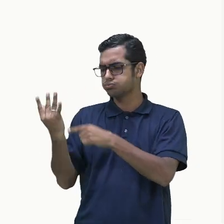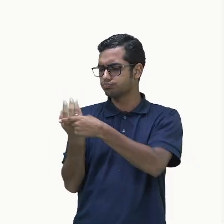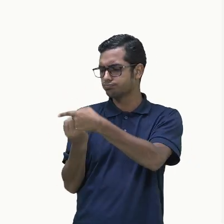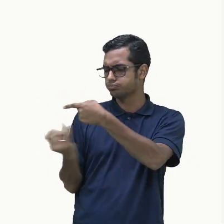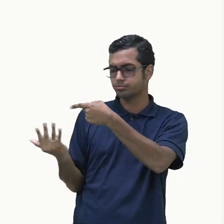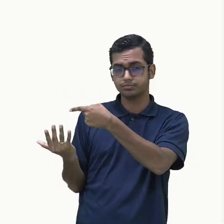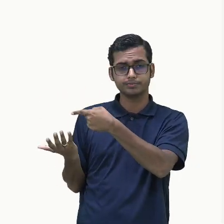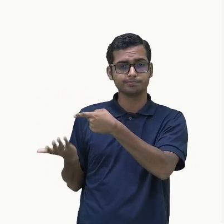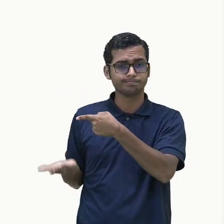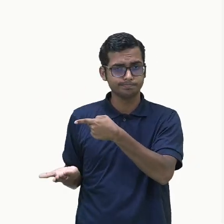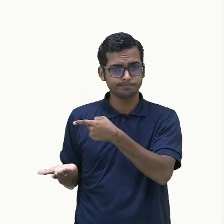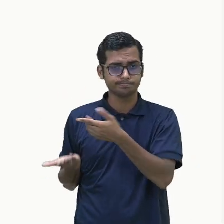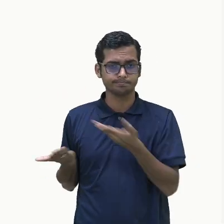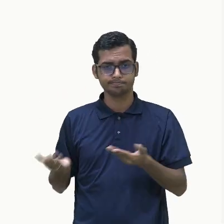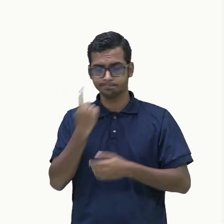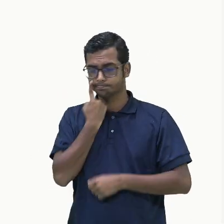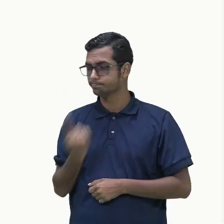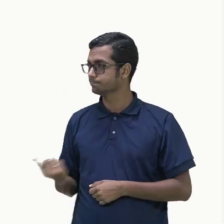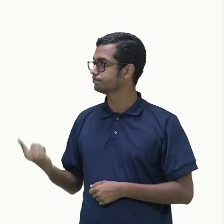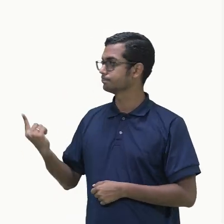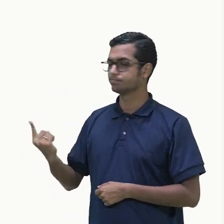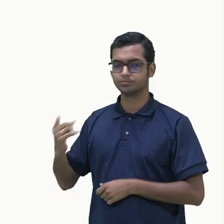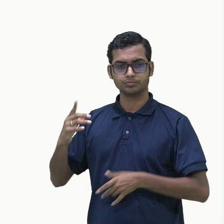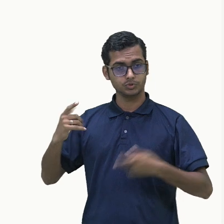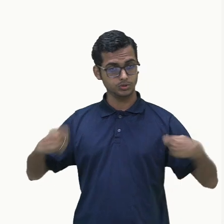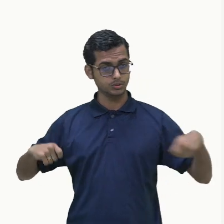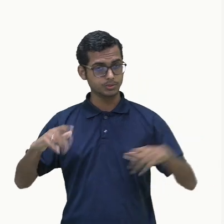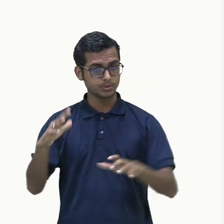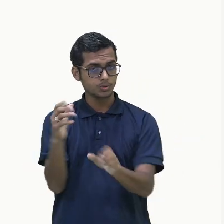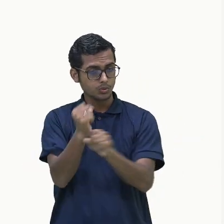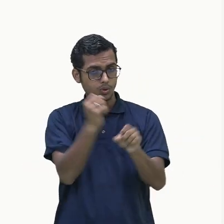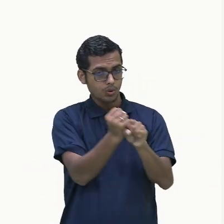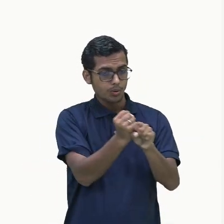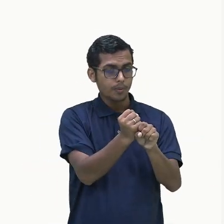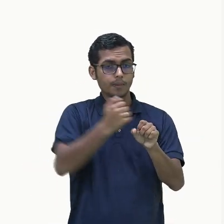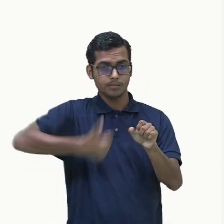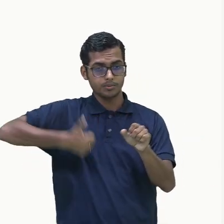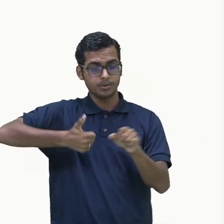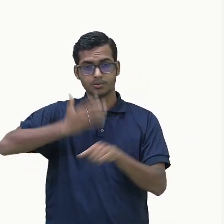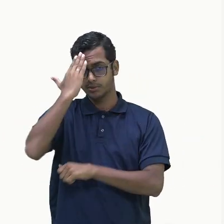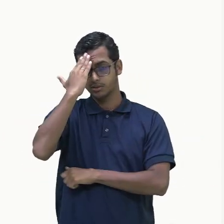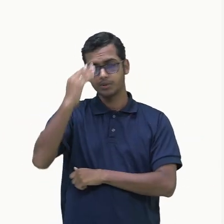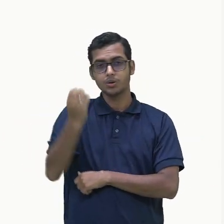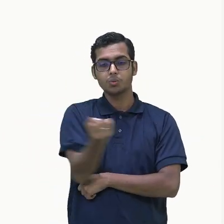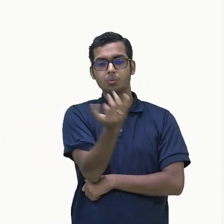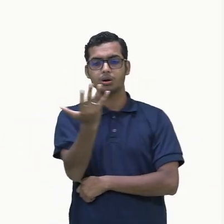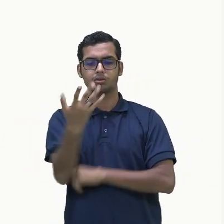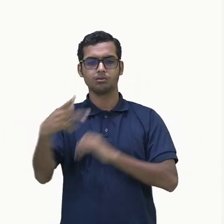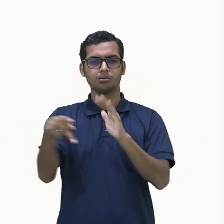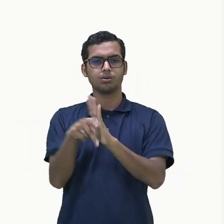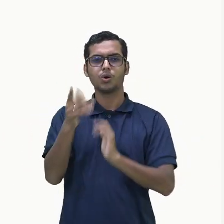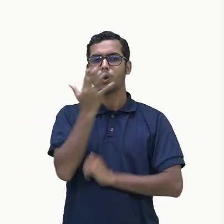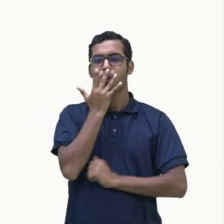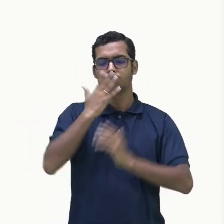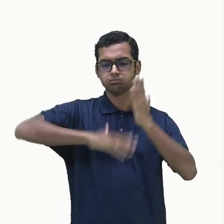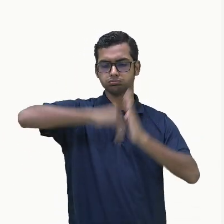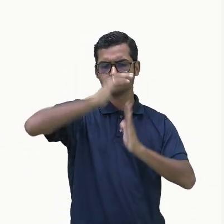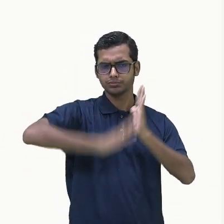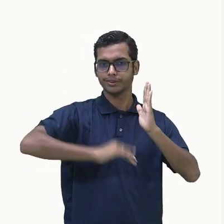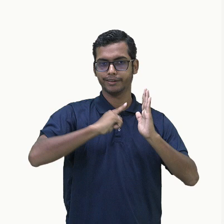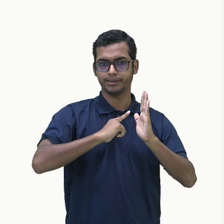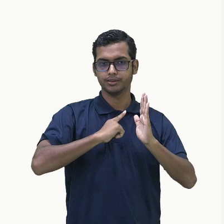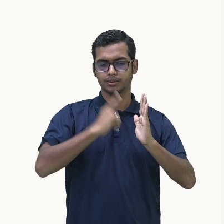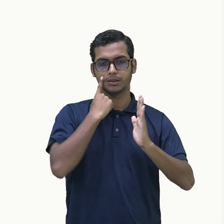acontece? Eu vou ter que somar primeiro para entender quanto de tinta já tem lá. Imagina que eu esteja fazendo